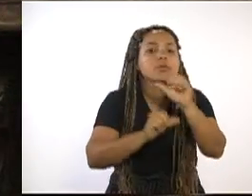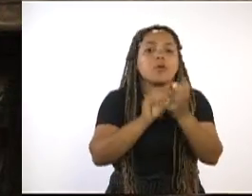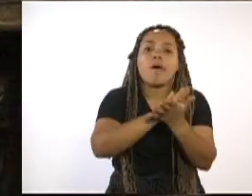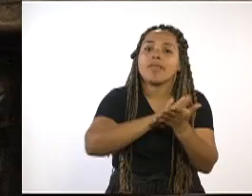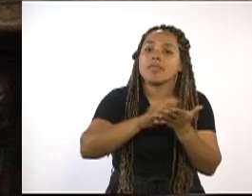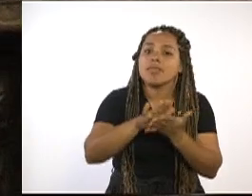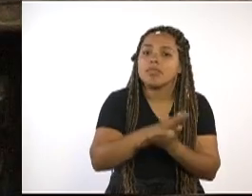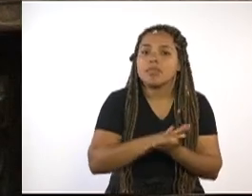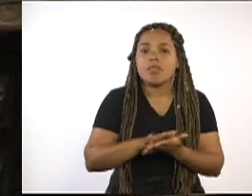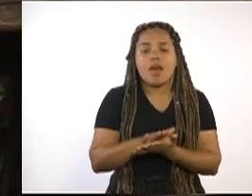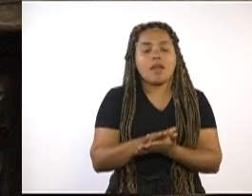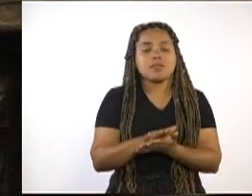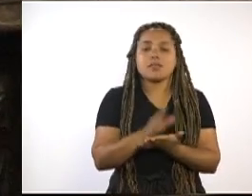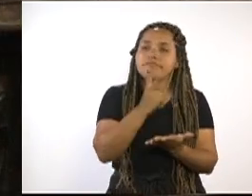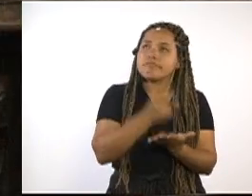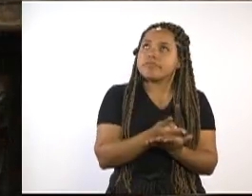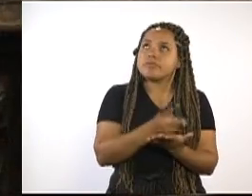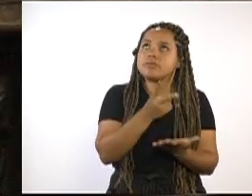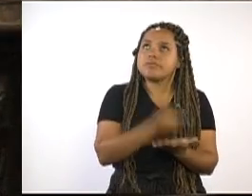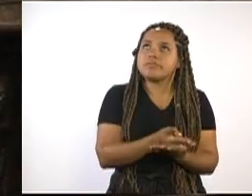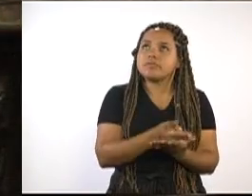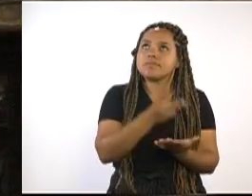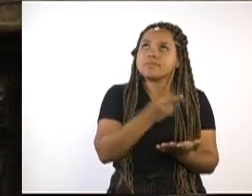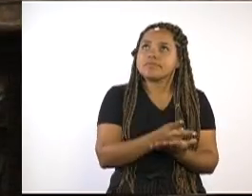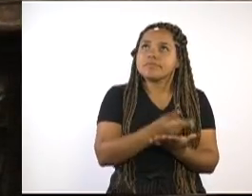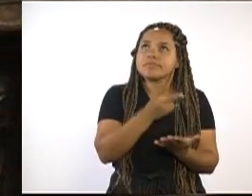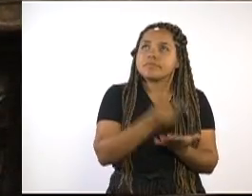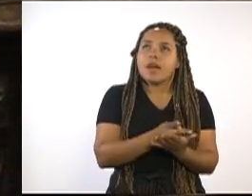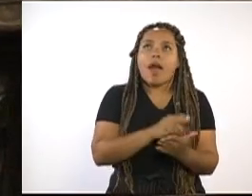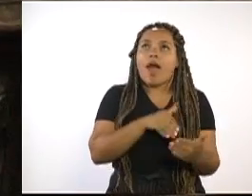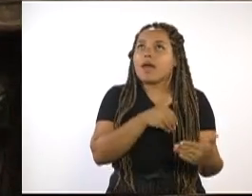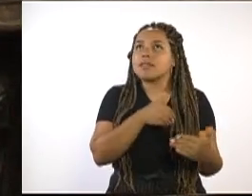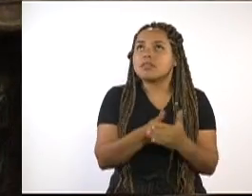continuam persistindo até hoje.